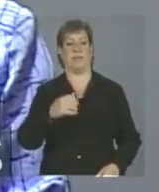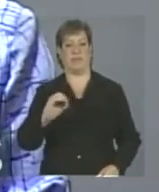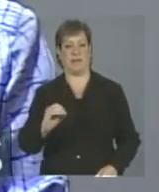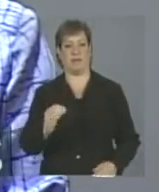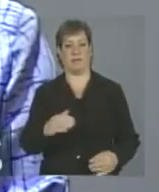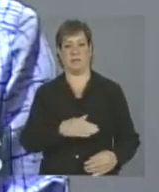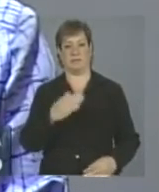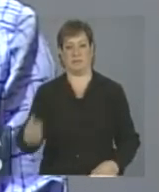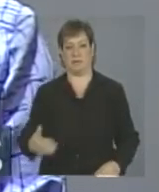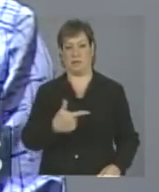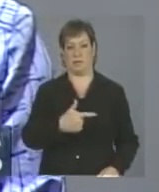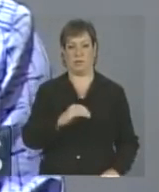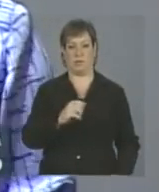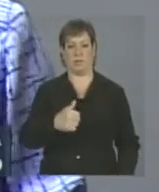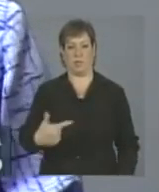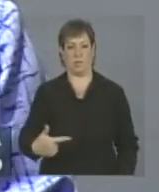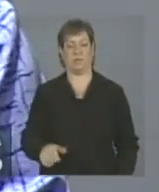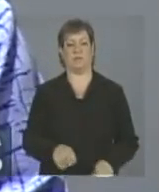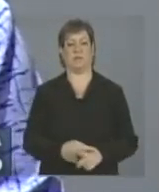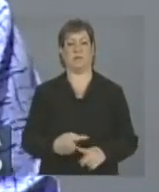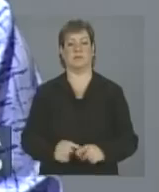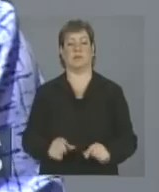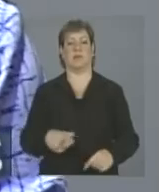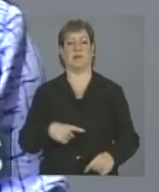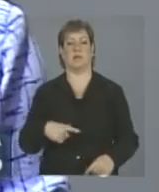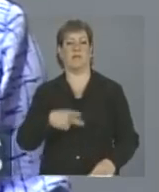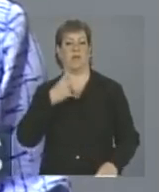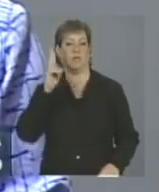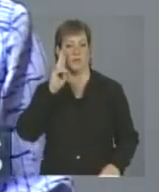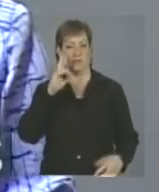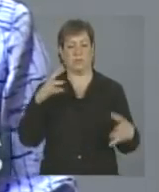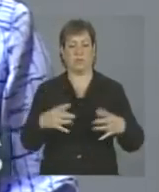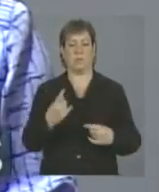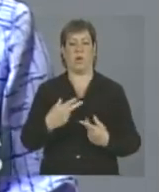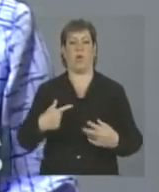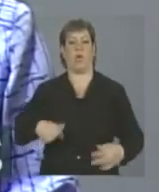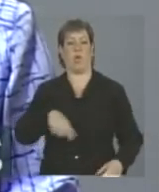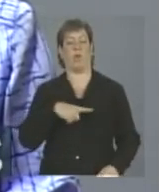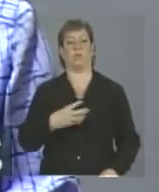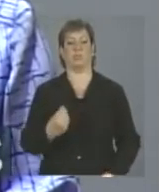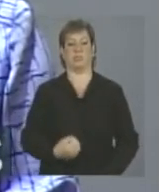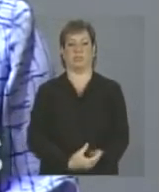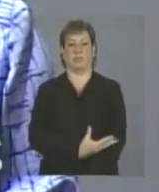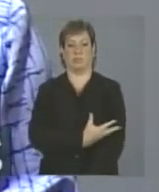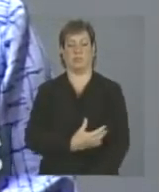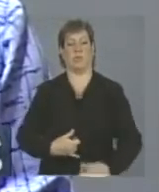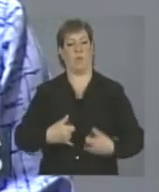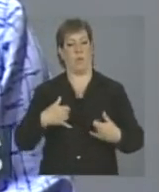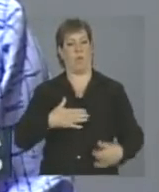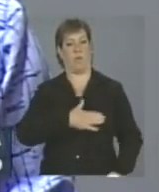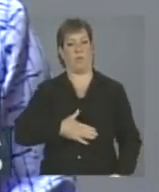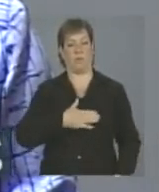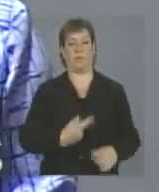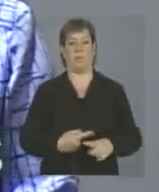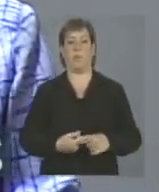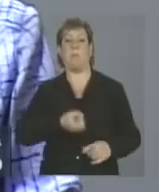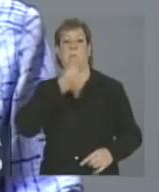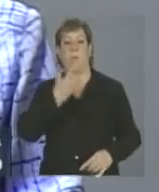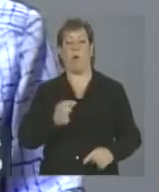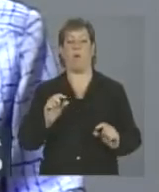evidenciou algo que nós temos muito orgulho. Primeiro, a boa